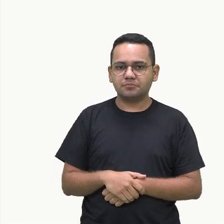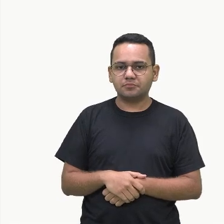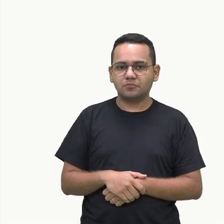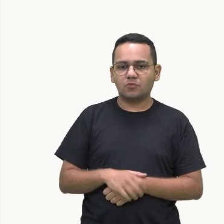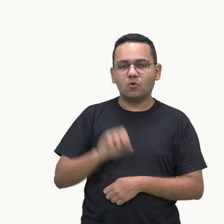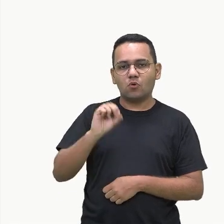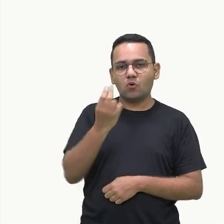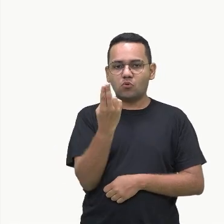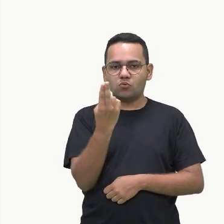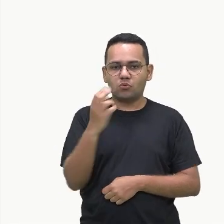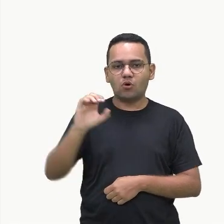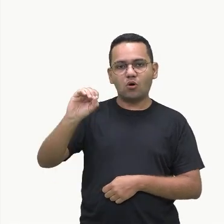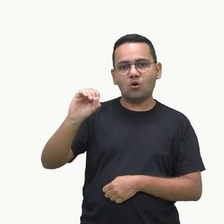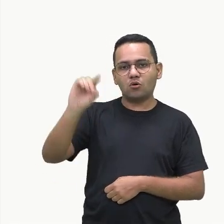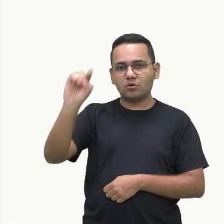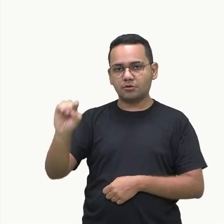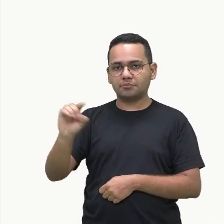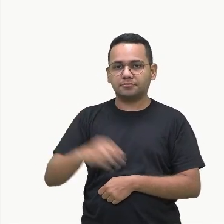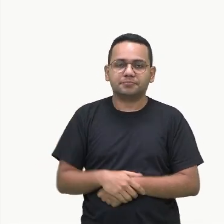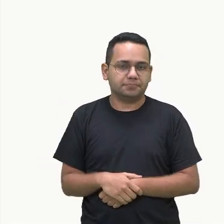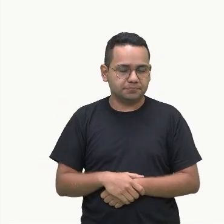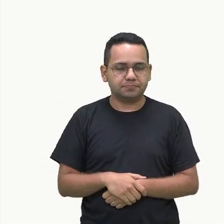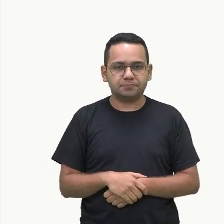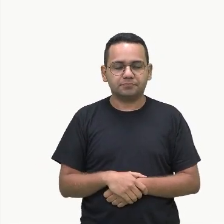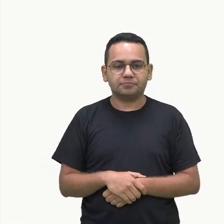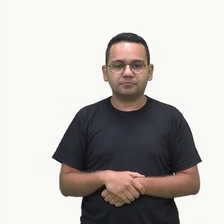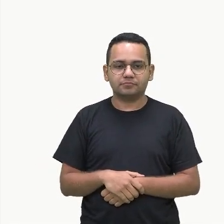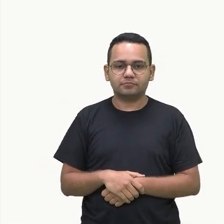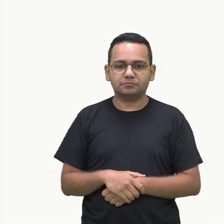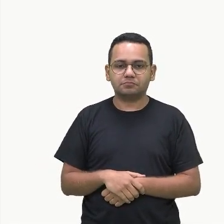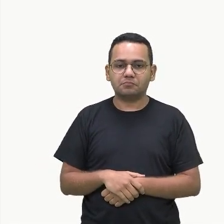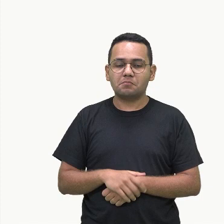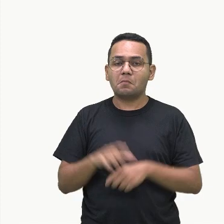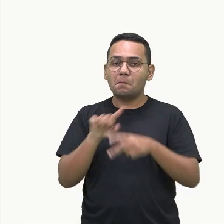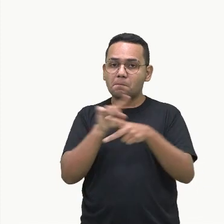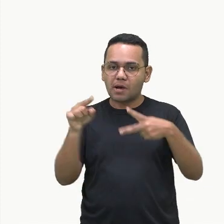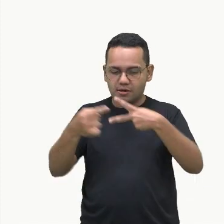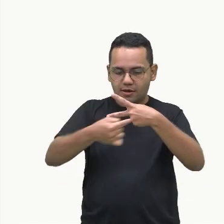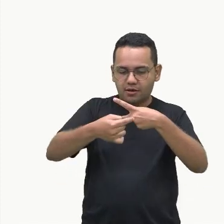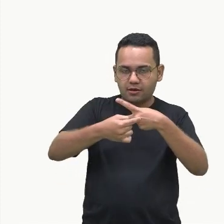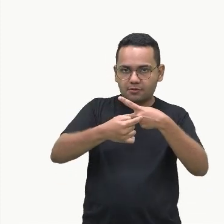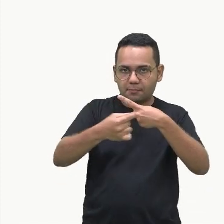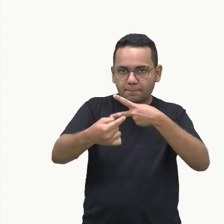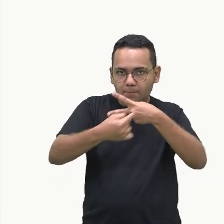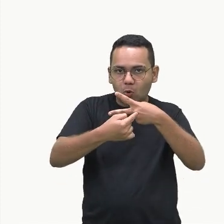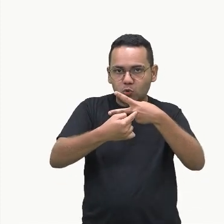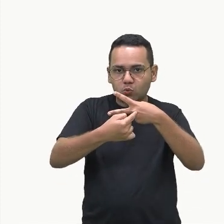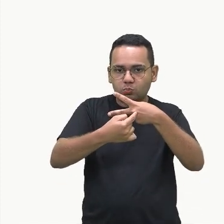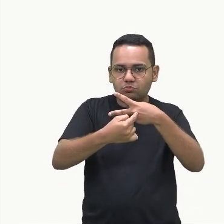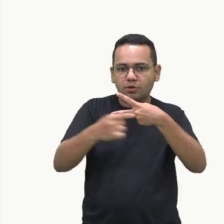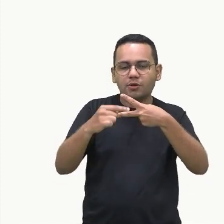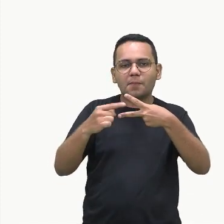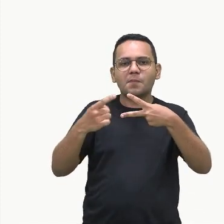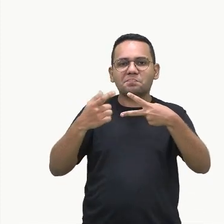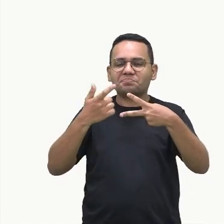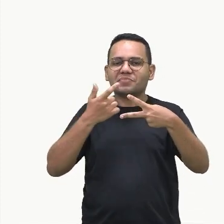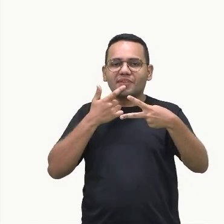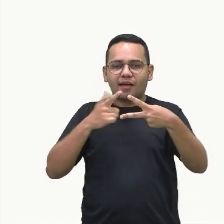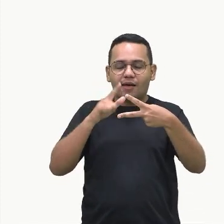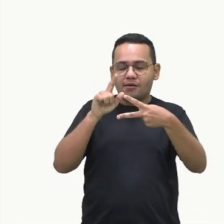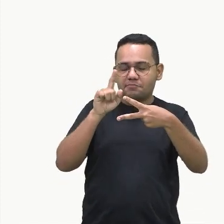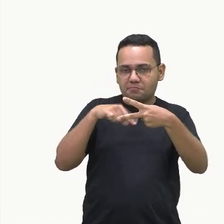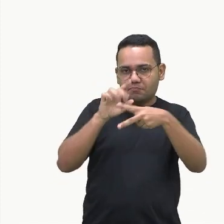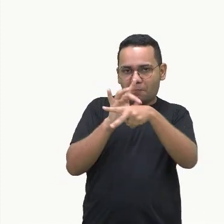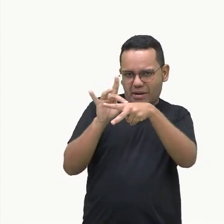somente o ângulo O. Repare que o vértice, que aqui nós vimos, ele sempre vem aqui localizado